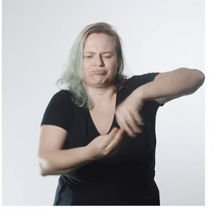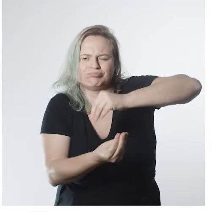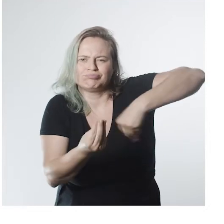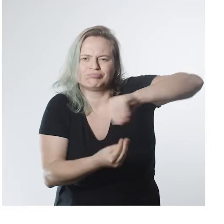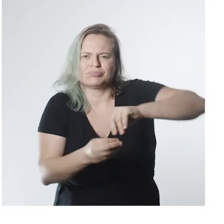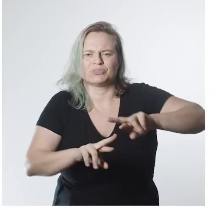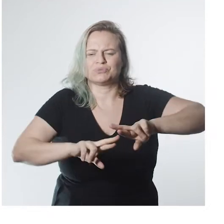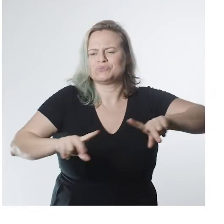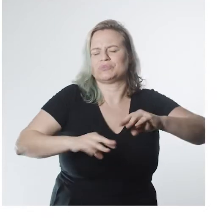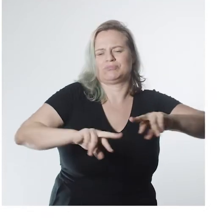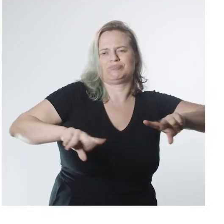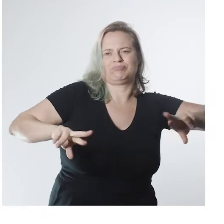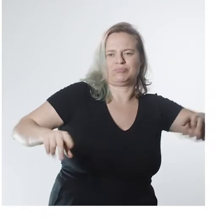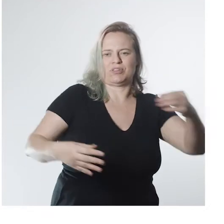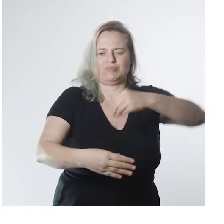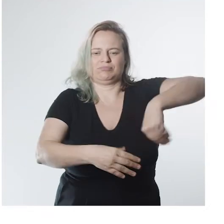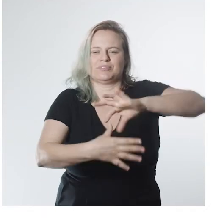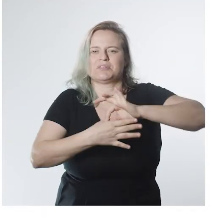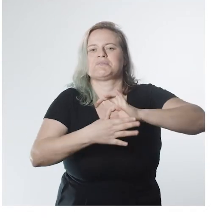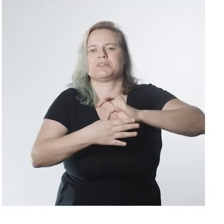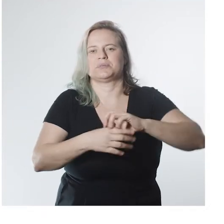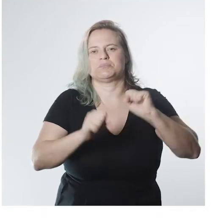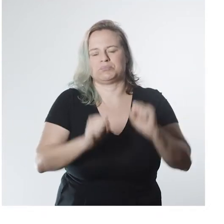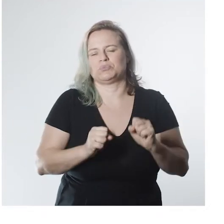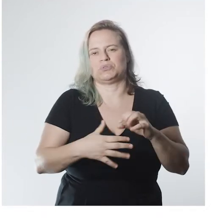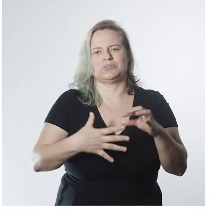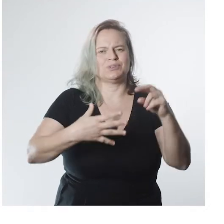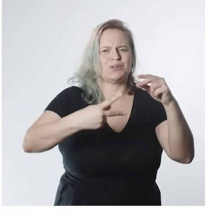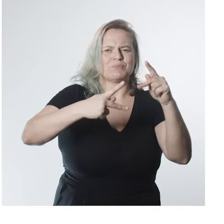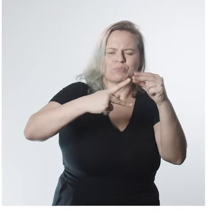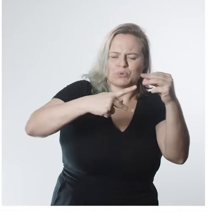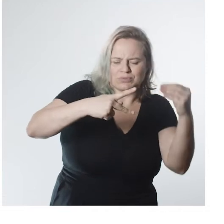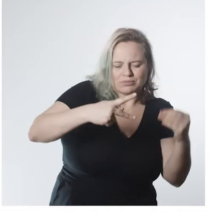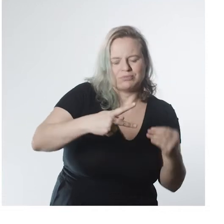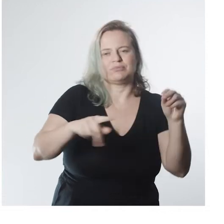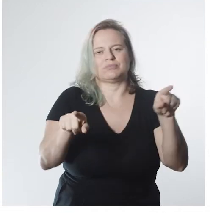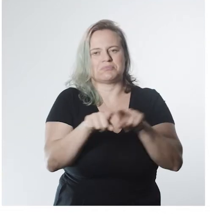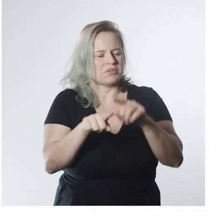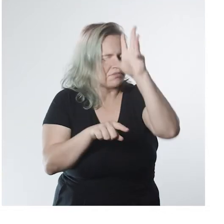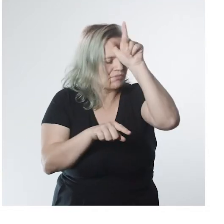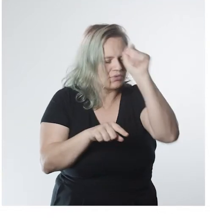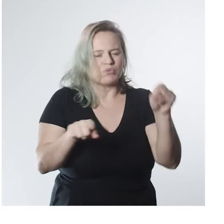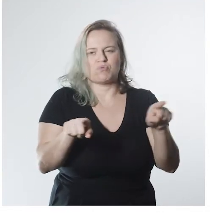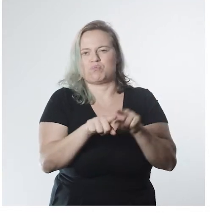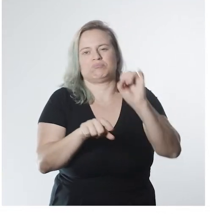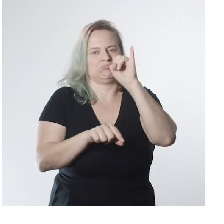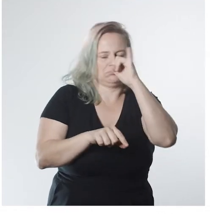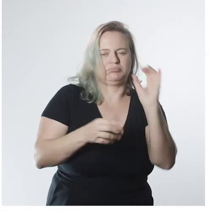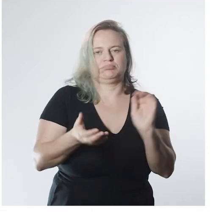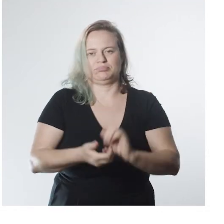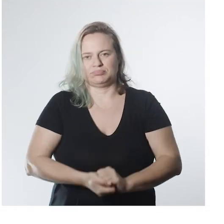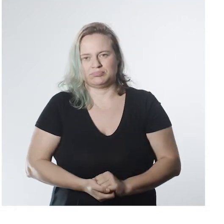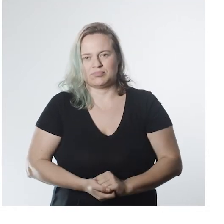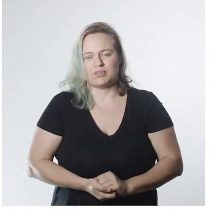frutos do mar, mais algumas proteínas ali, como o porco ou o frango. Tá? Então, é muito interessante isso. Mas é